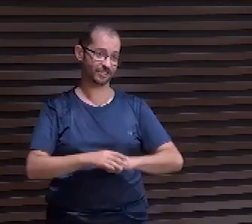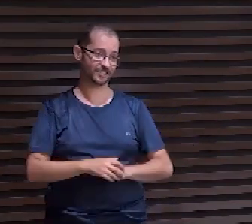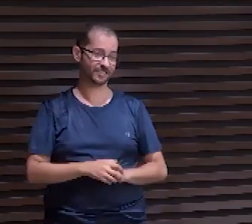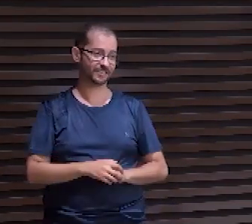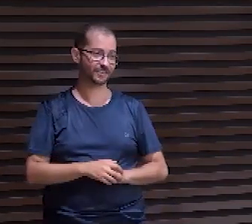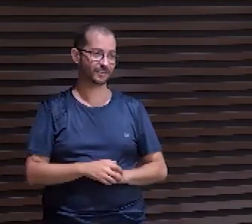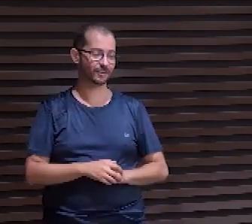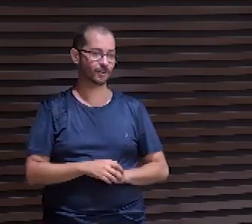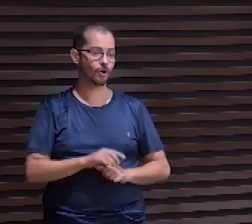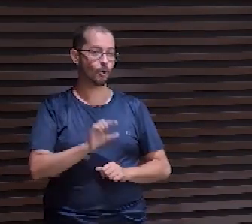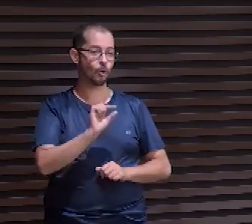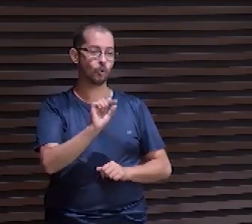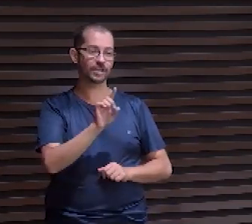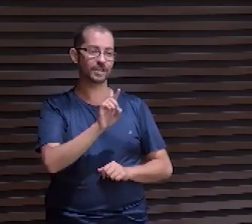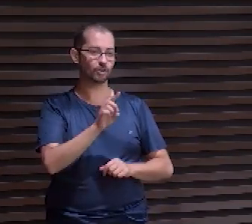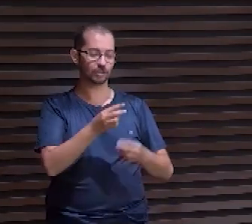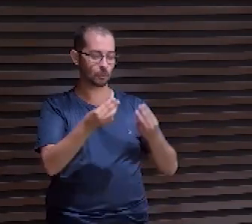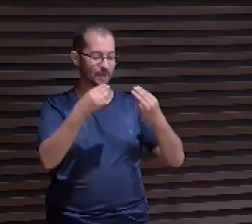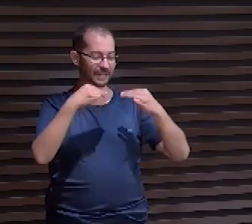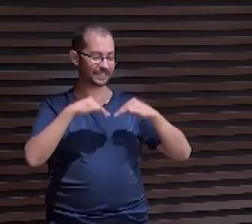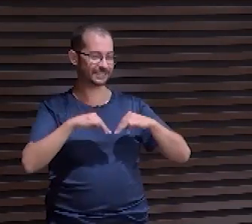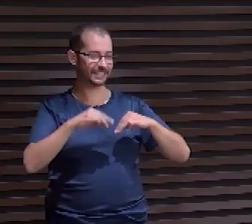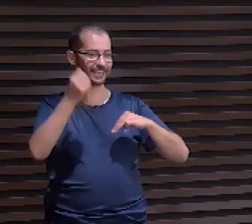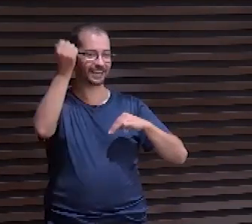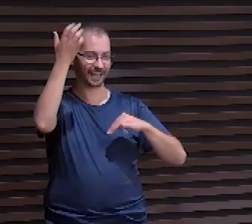Aquilo que eu não merecia, ela me dá.